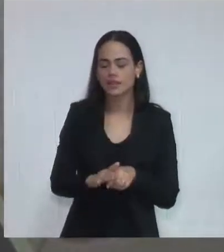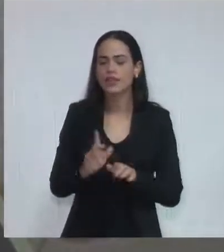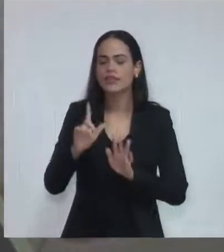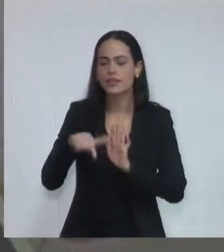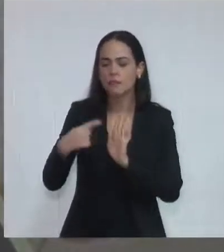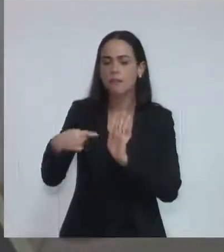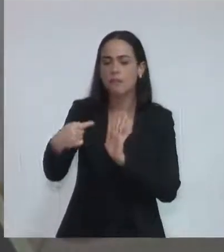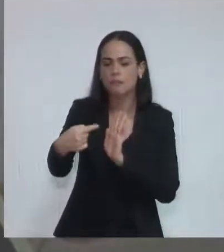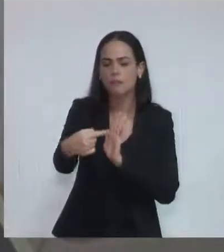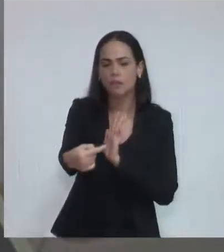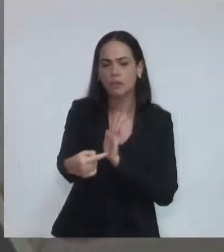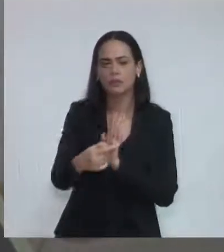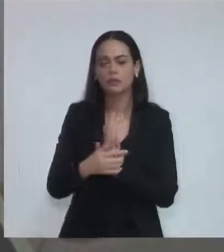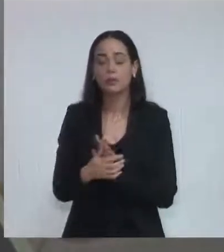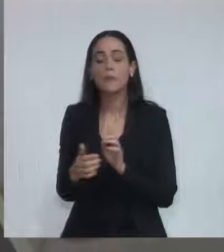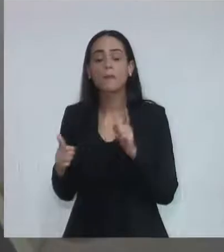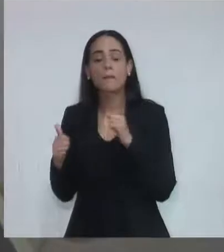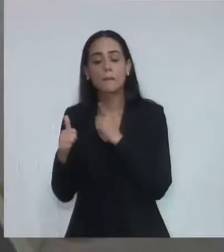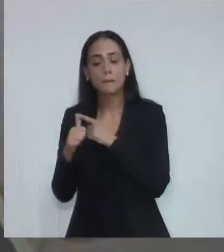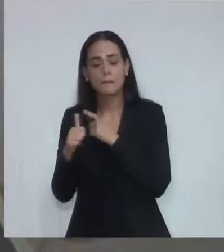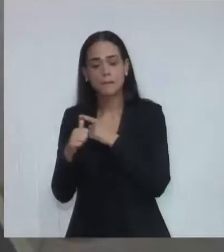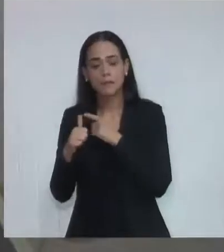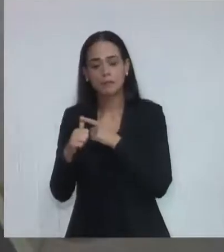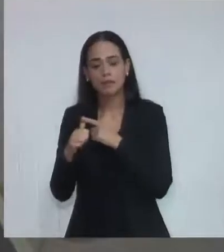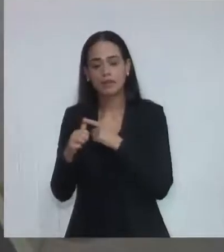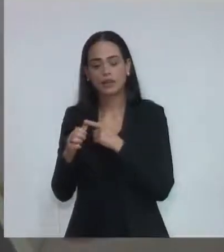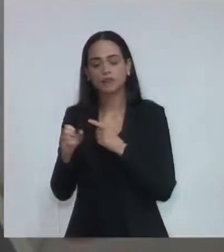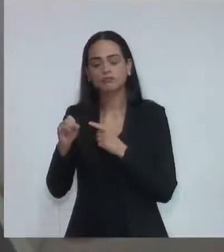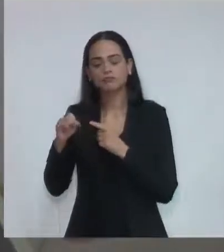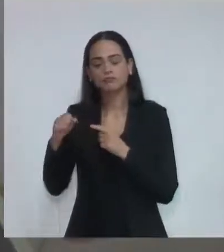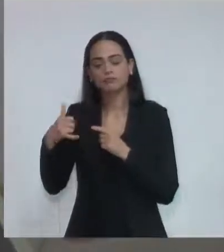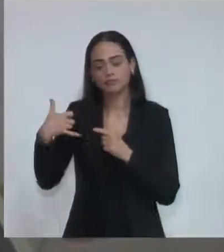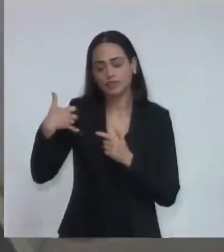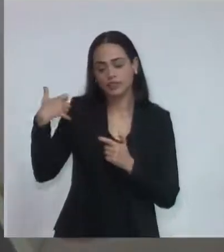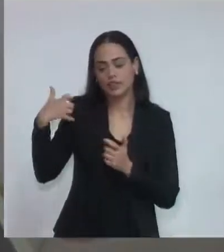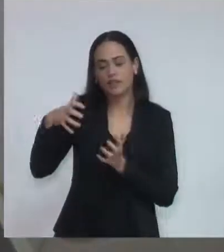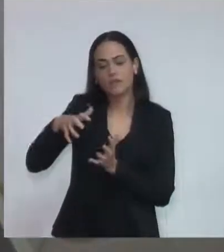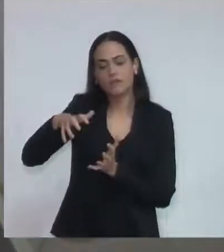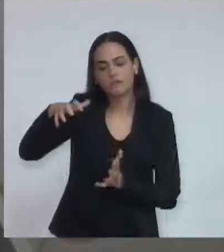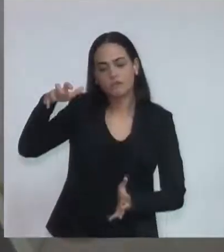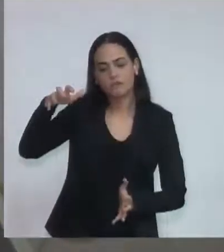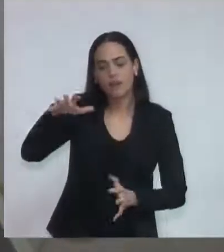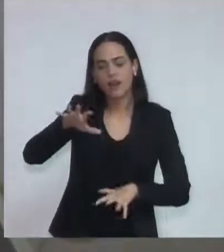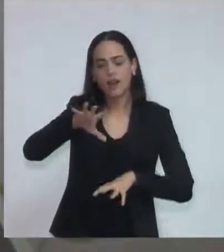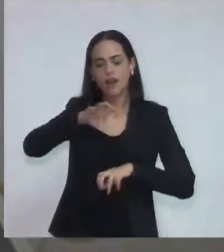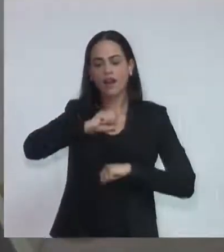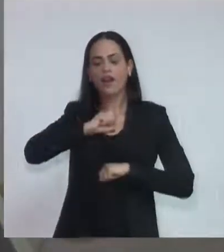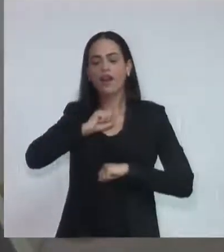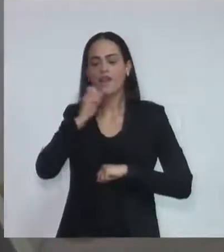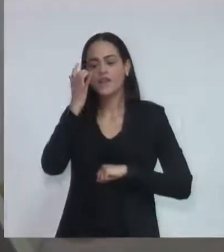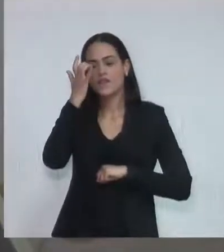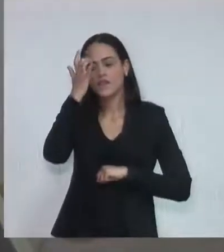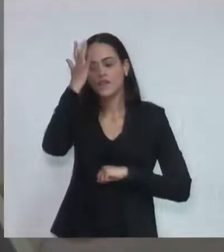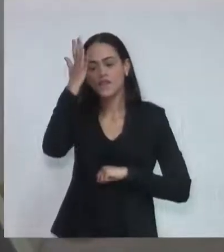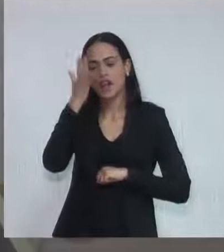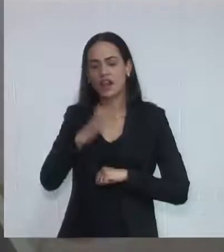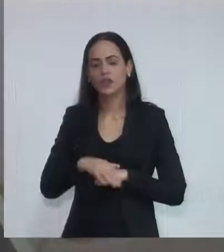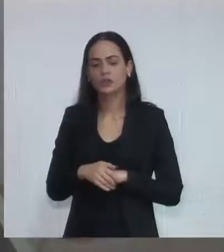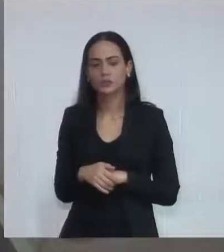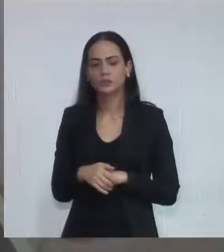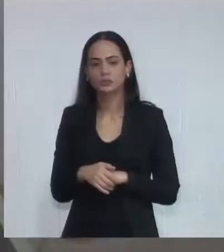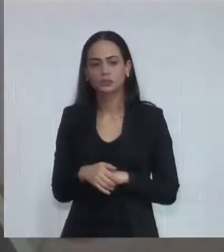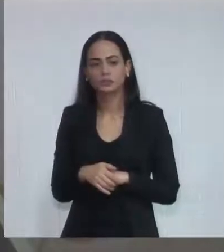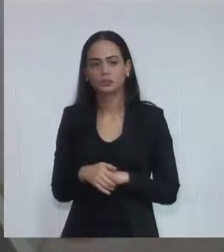é distribuída primeiro para aqueles que são mais vulneráveis, mais passíveis aí de poder adoecer por conta da gripe,